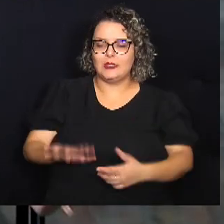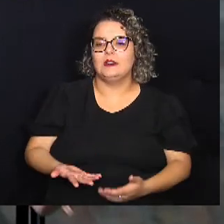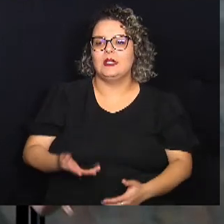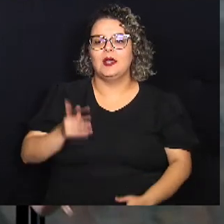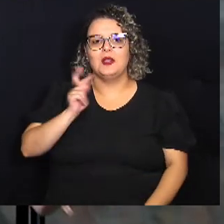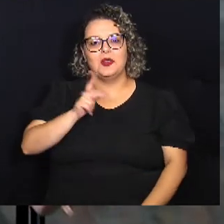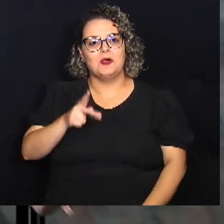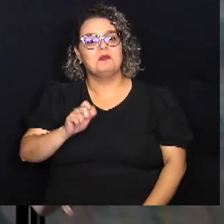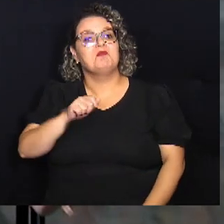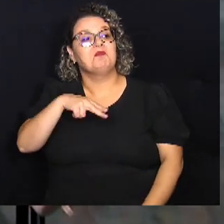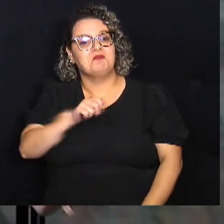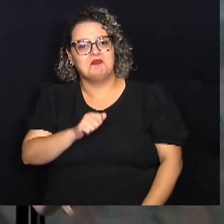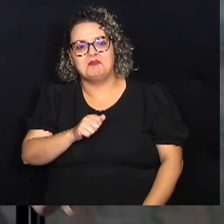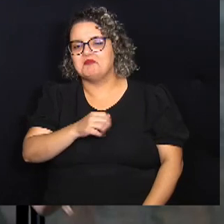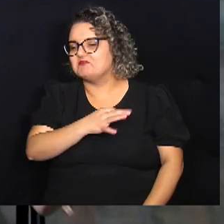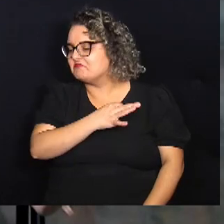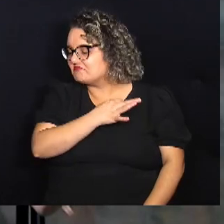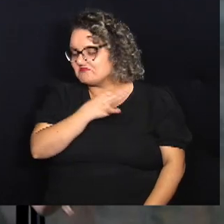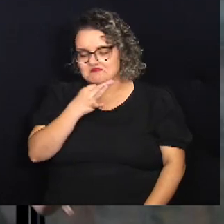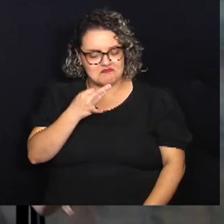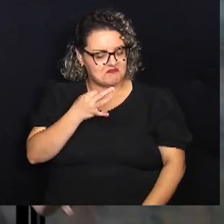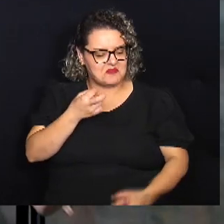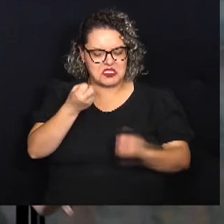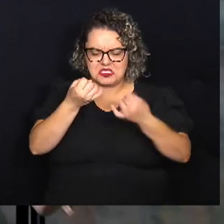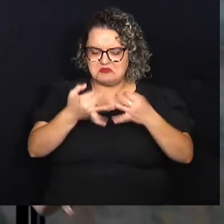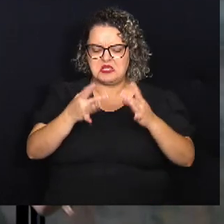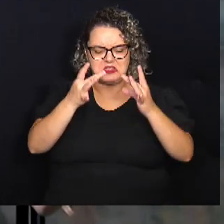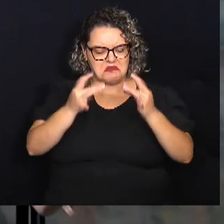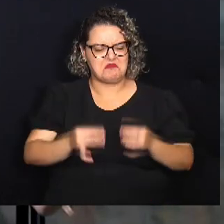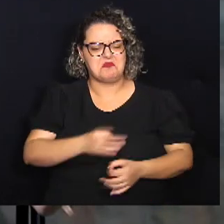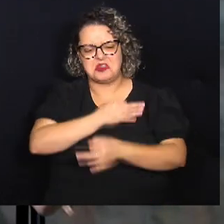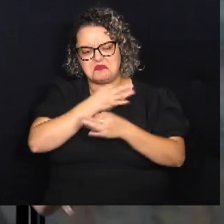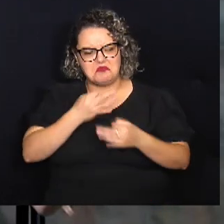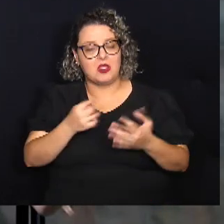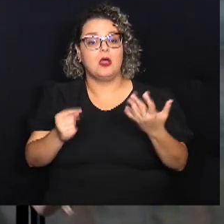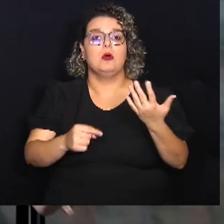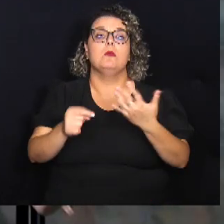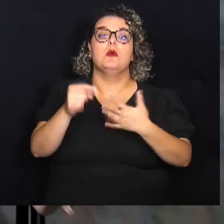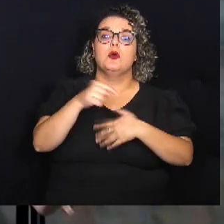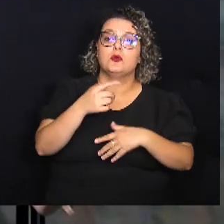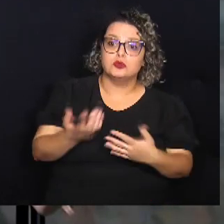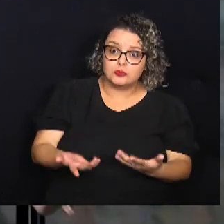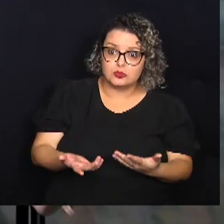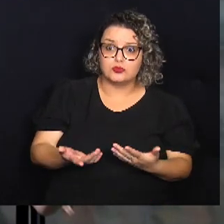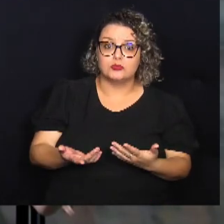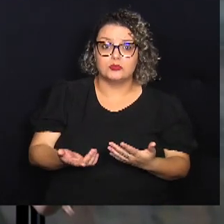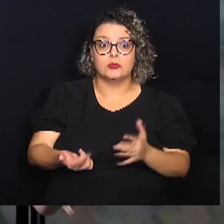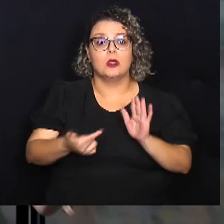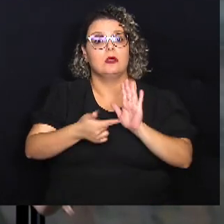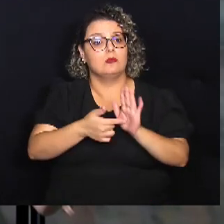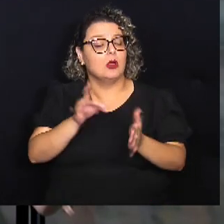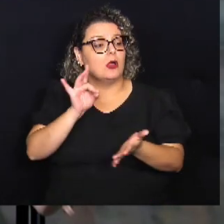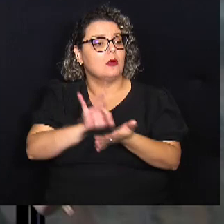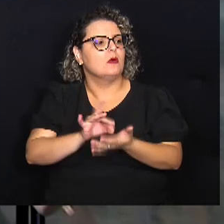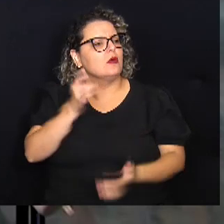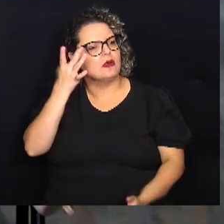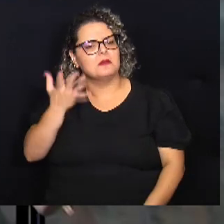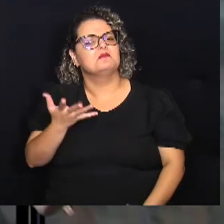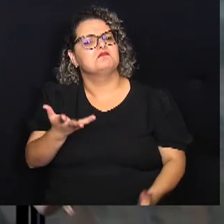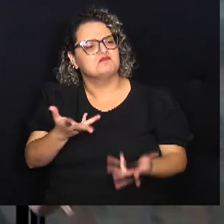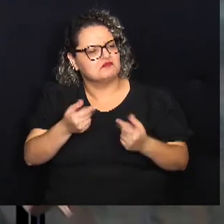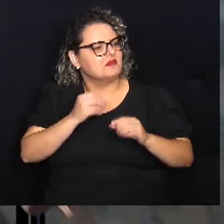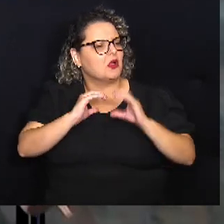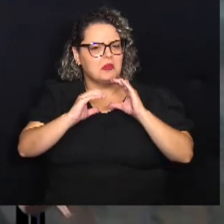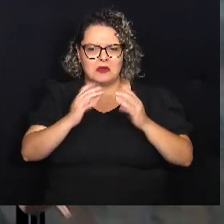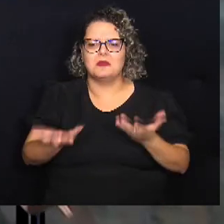professora Ana fala super bem, não é? Aponta aí as situações, uma facilidade impressionante de comunicação.